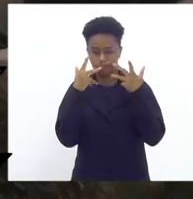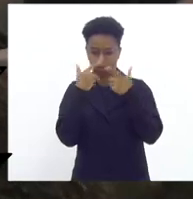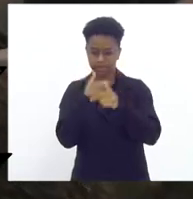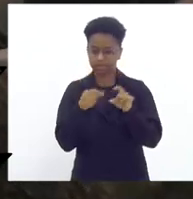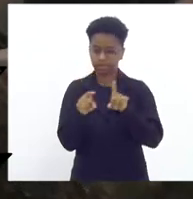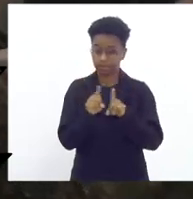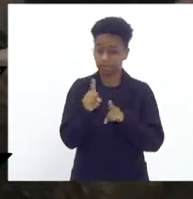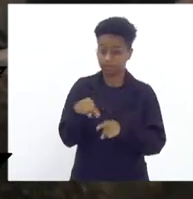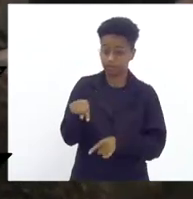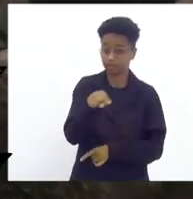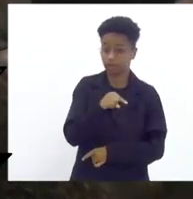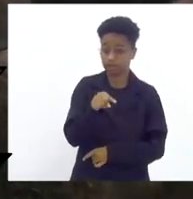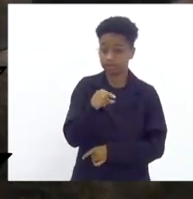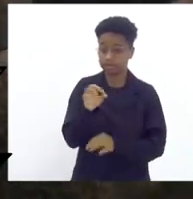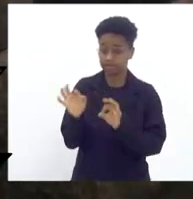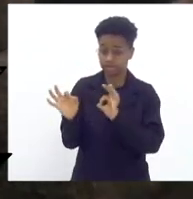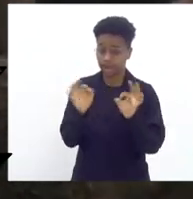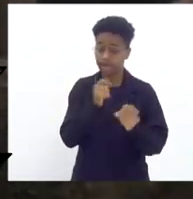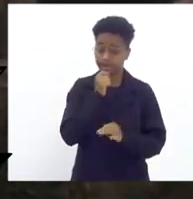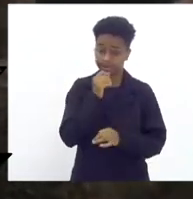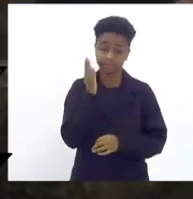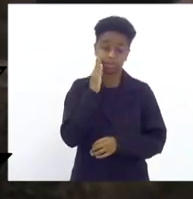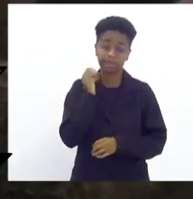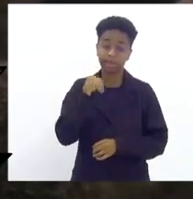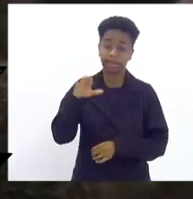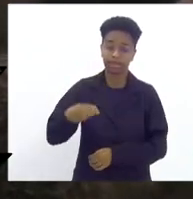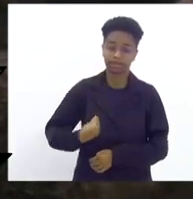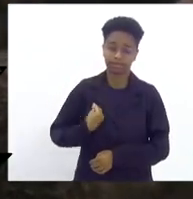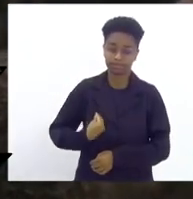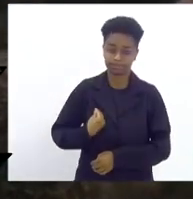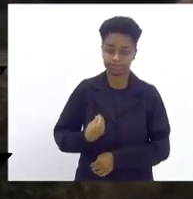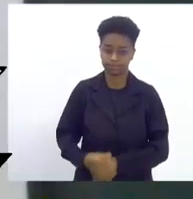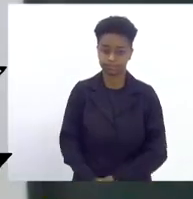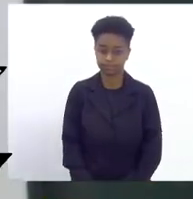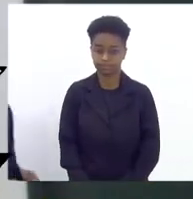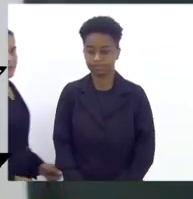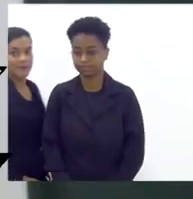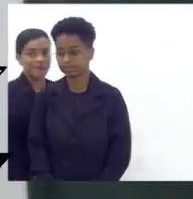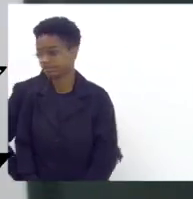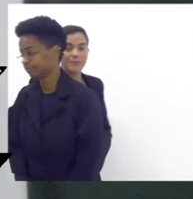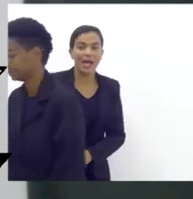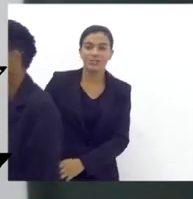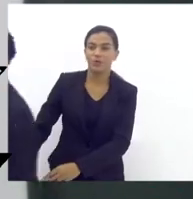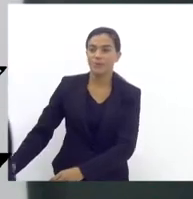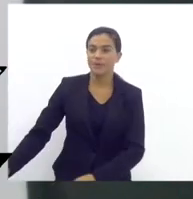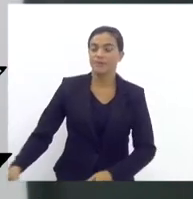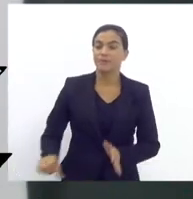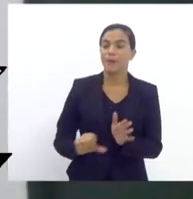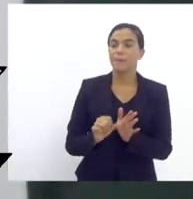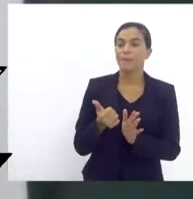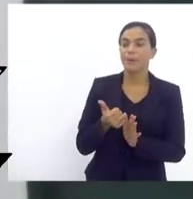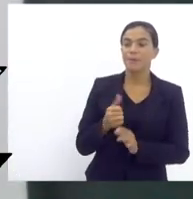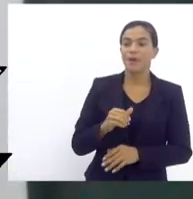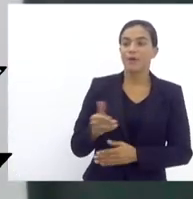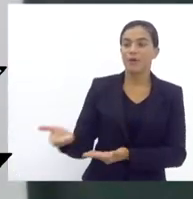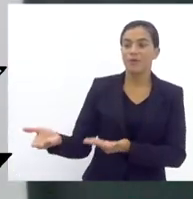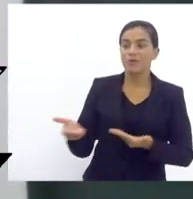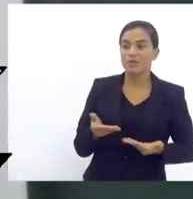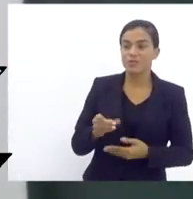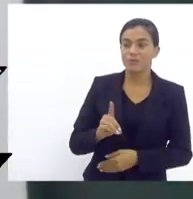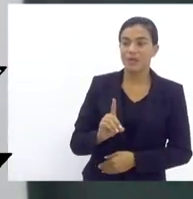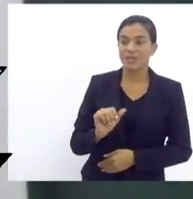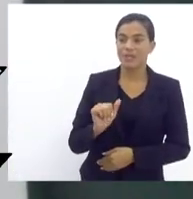para todos vocês também que estão aí ainda saberem Quem tá aqui é Primeiro vou chamar o Daniel Diogo